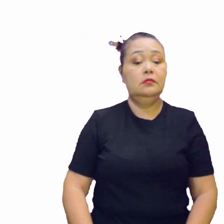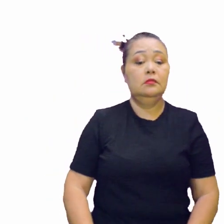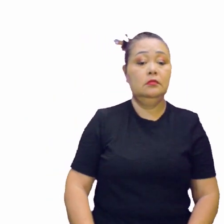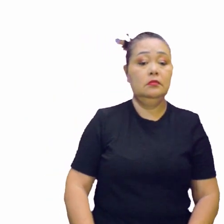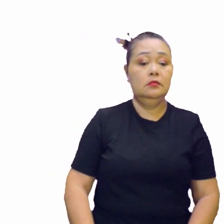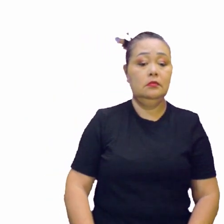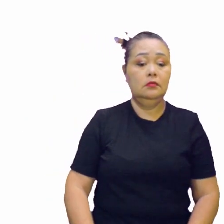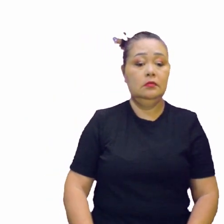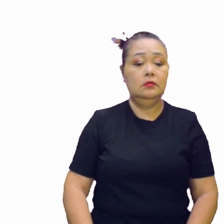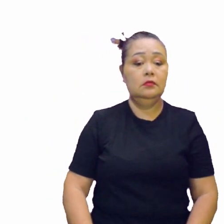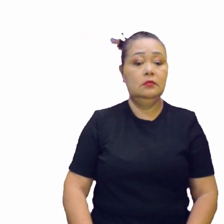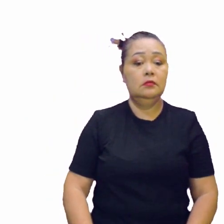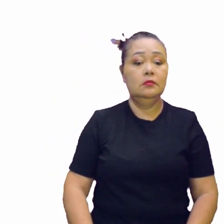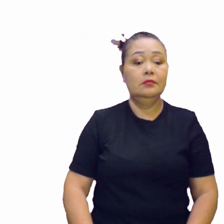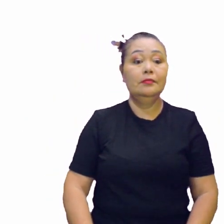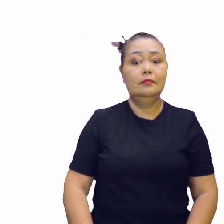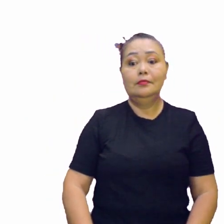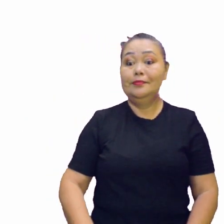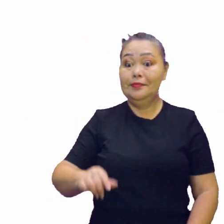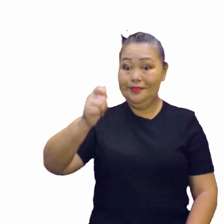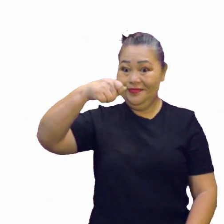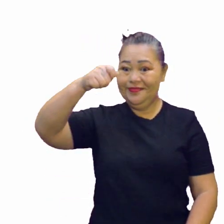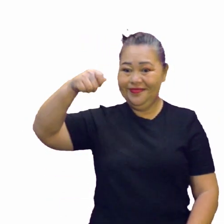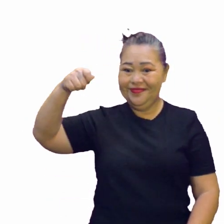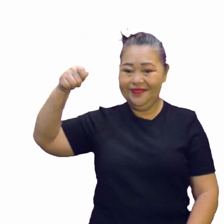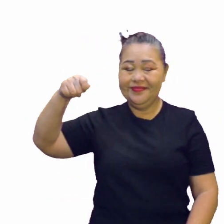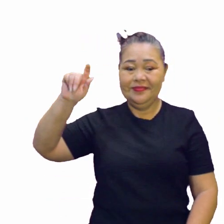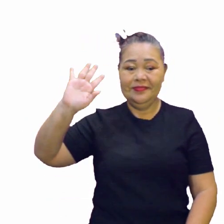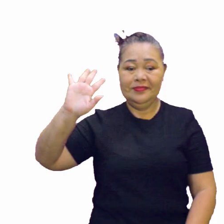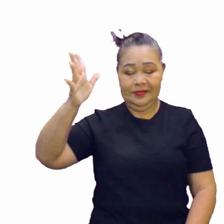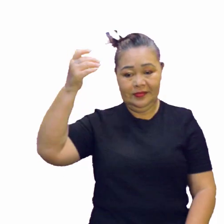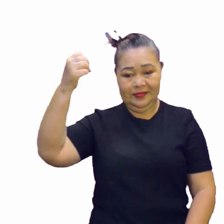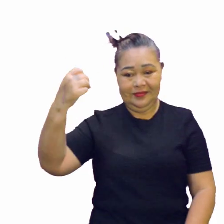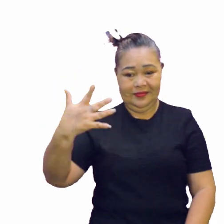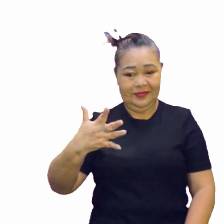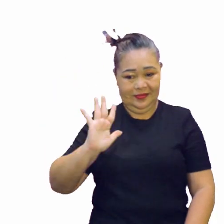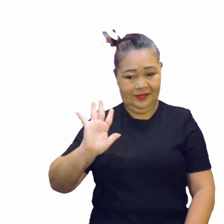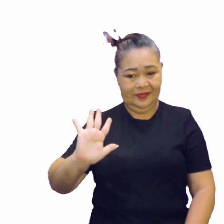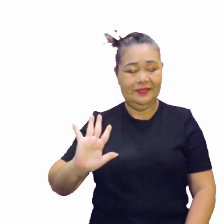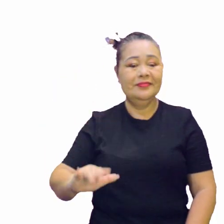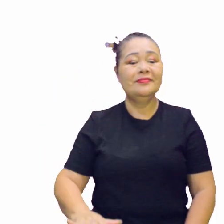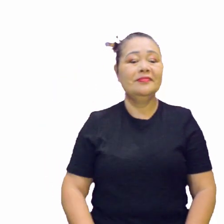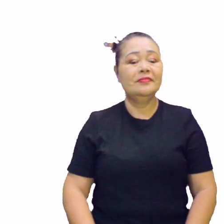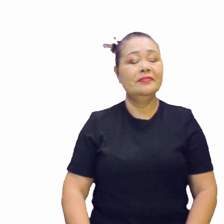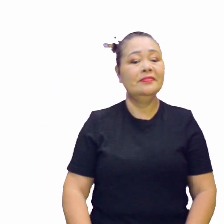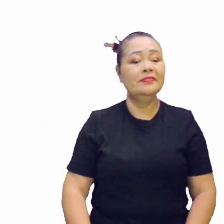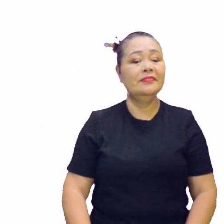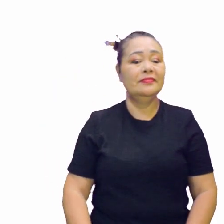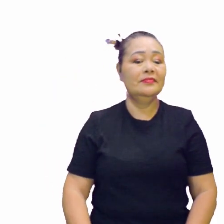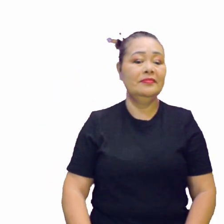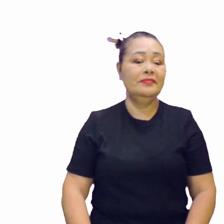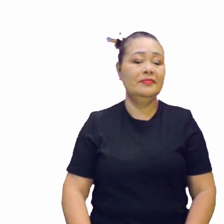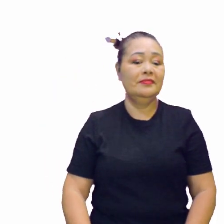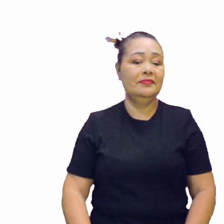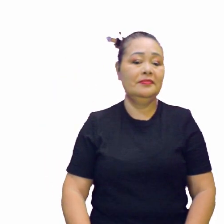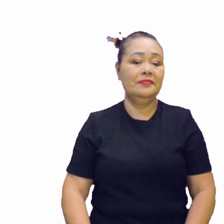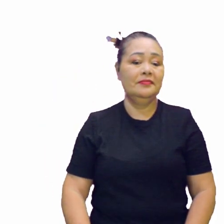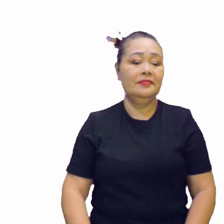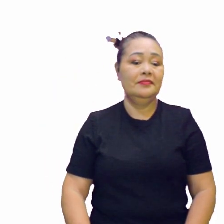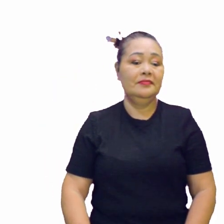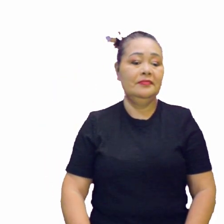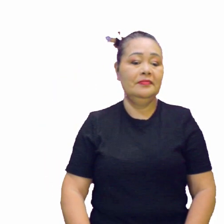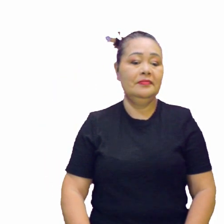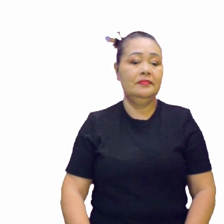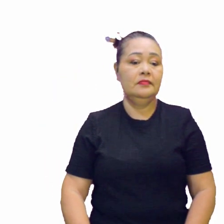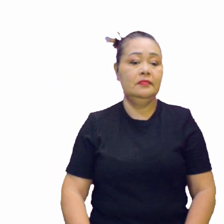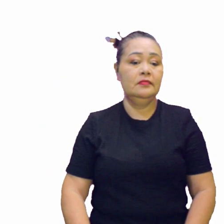Esse aí ficou um riscão, mas calma aí que eu vou fazer uma coisa aqui, ó. Tá? E tem essa daqui, ó.